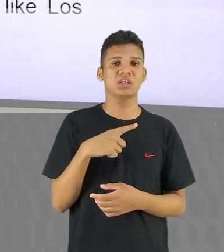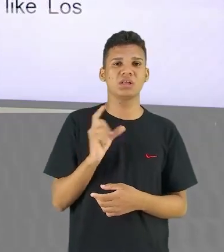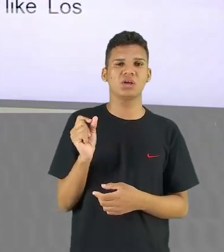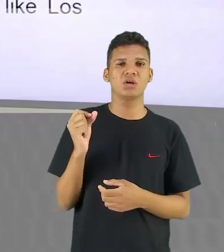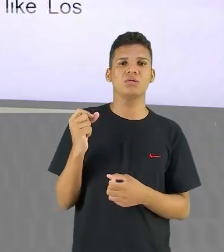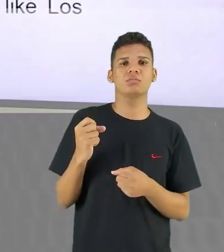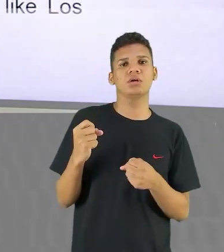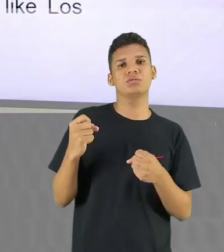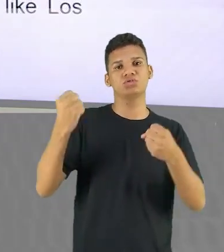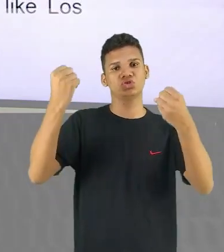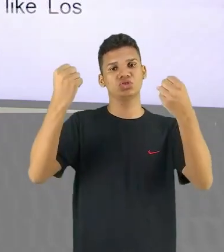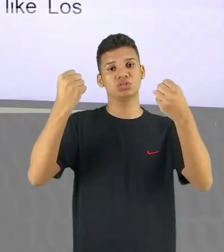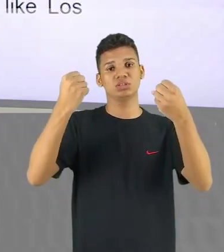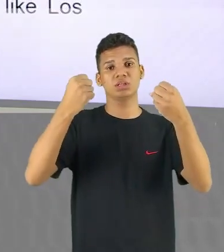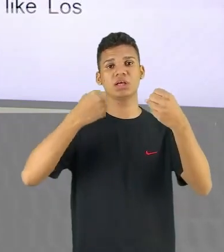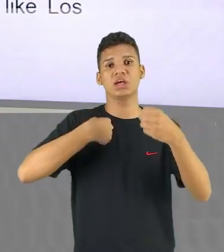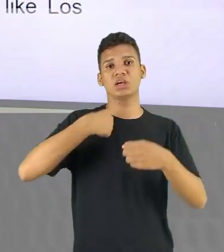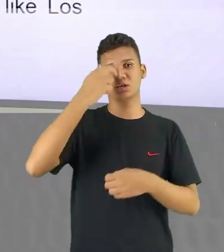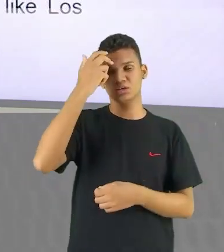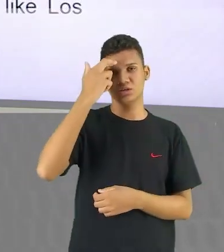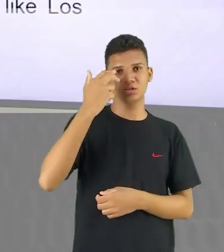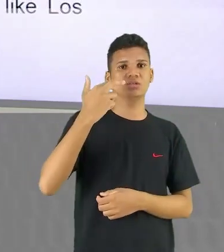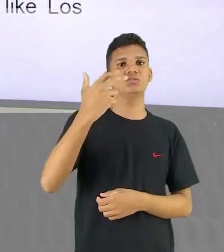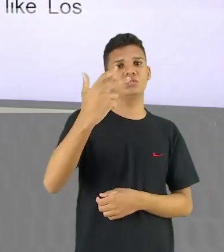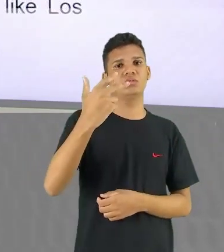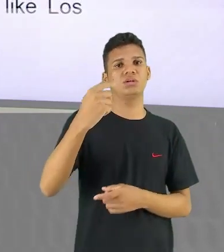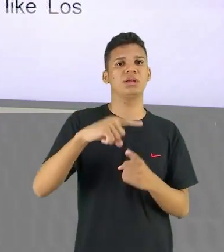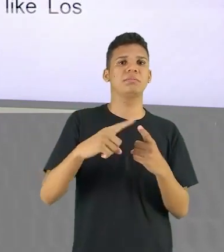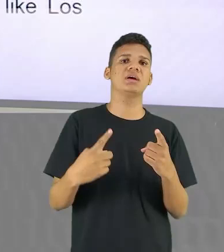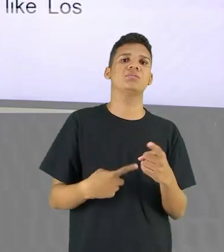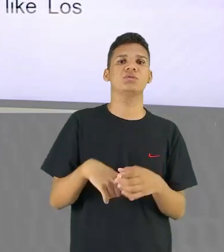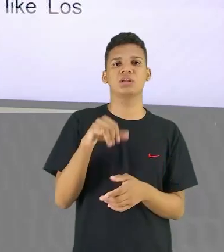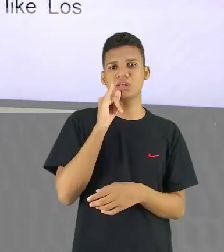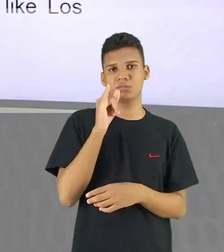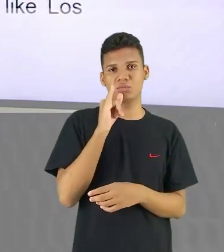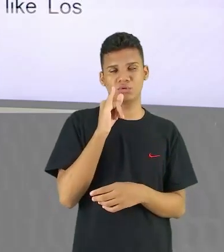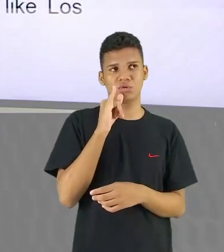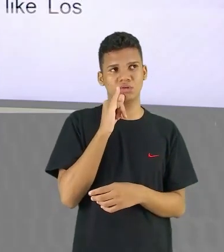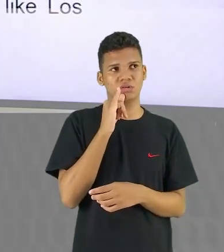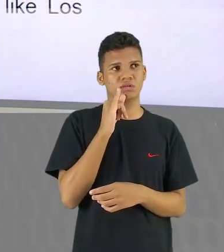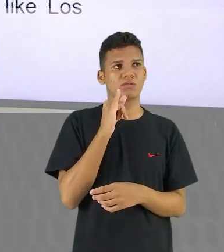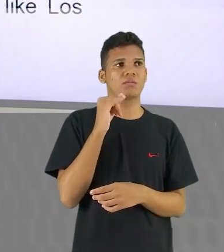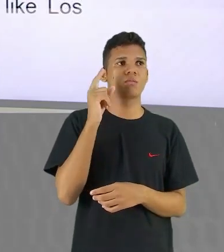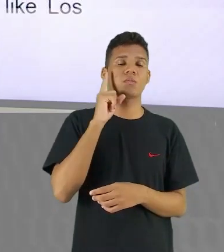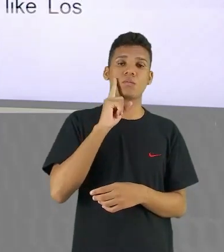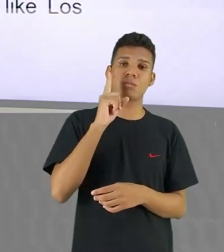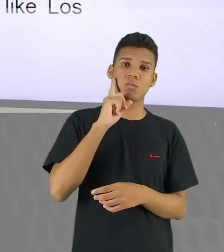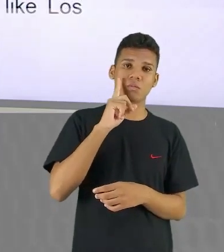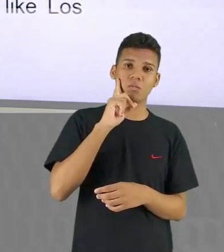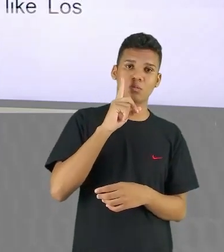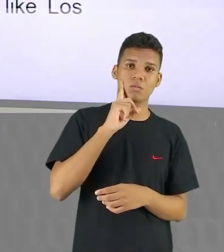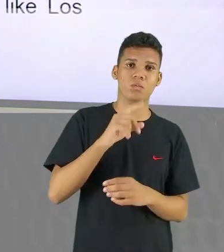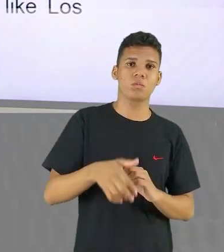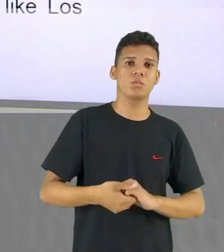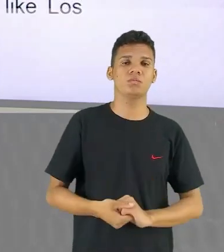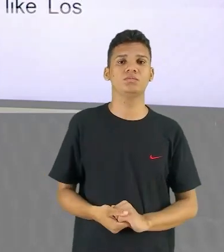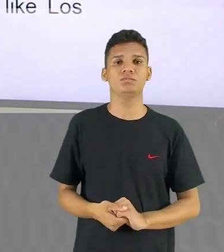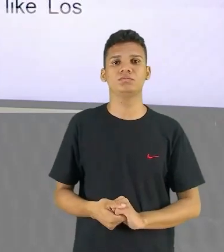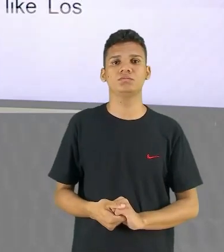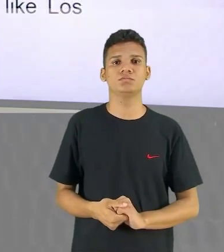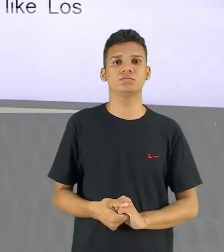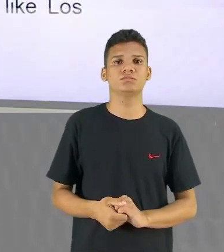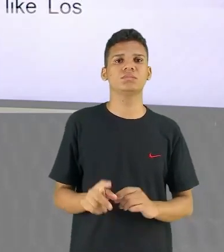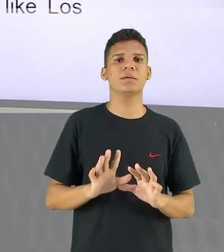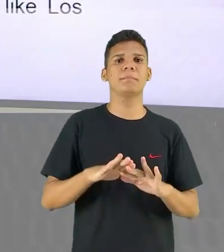história, onde os americanos, you feel like you could be making history.